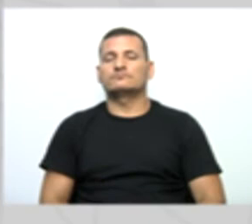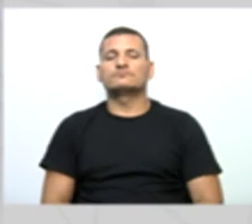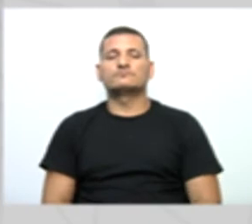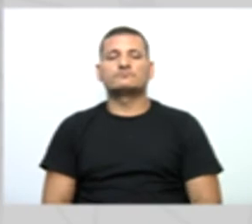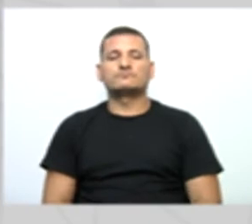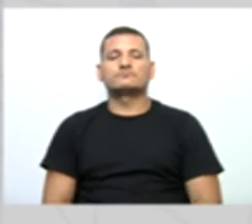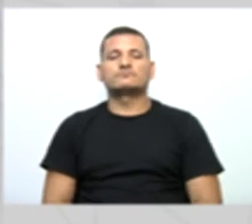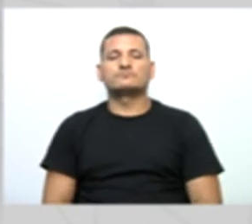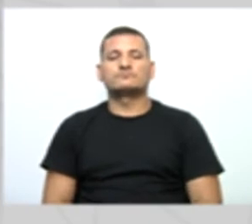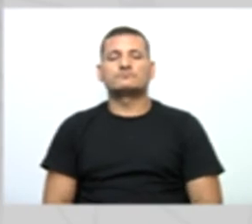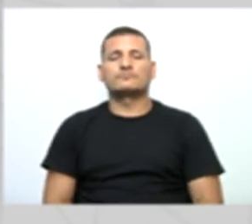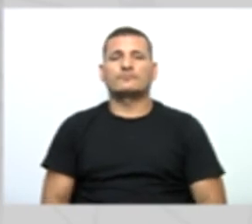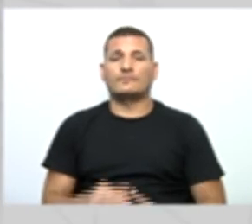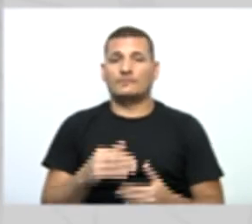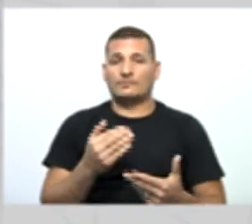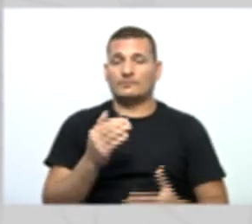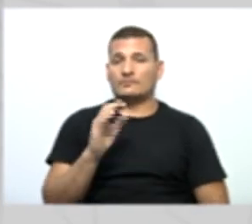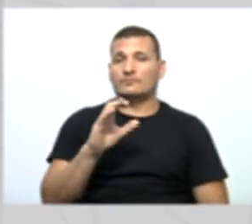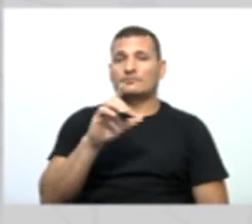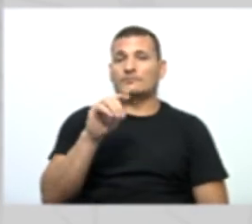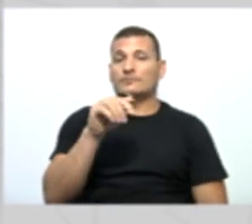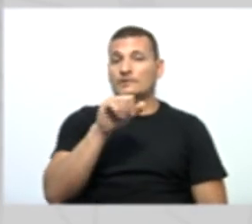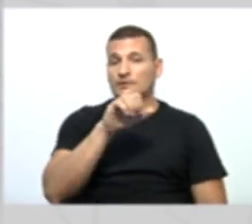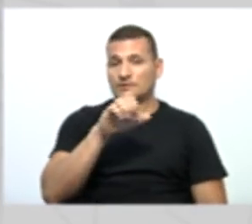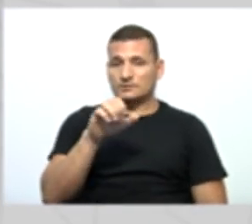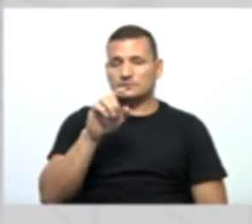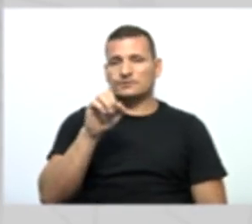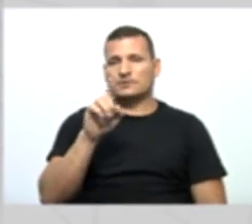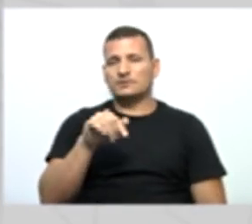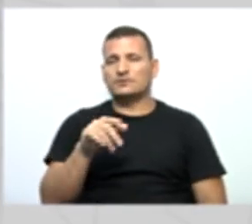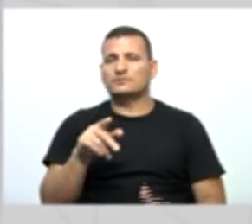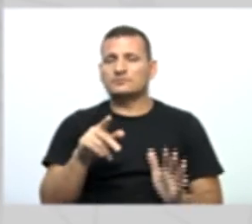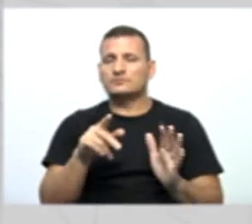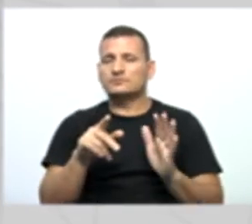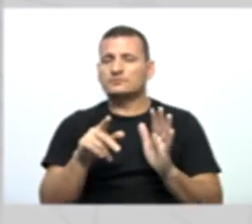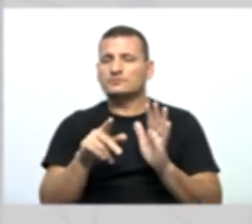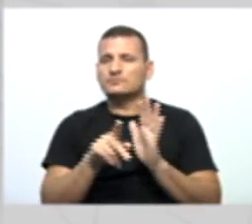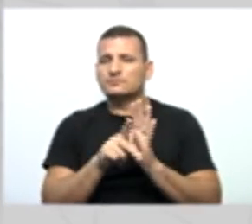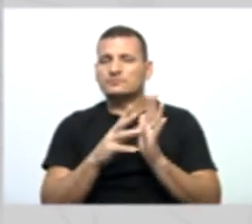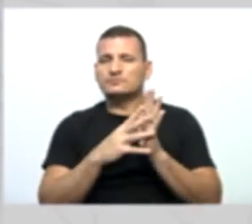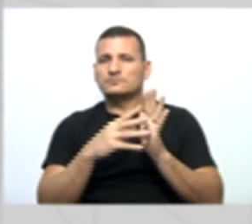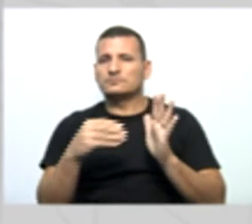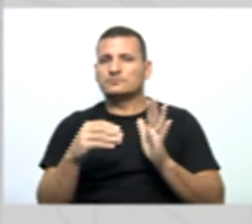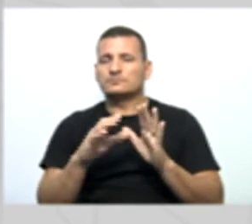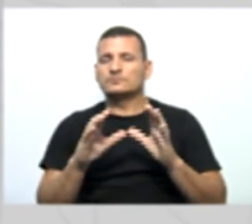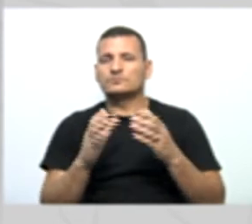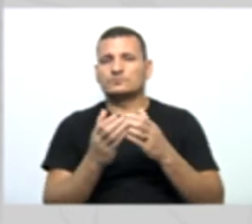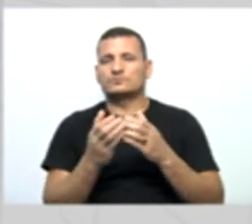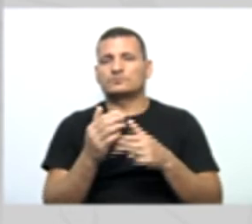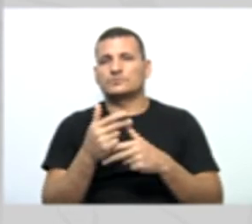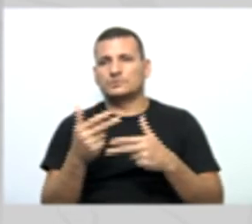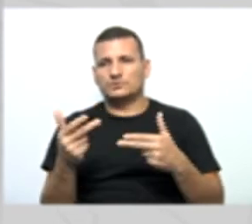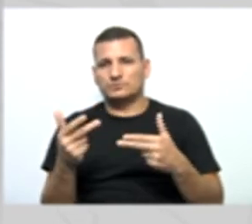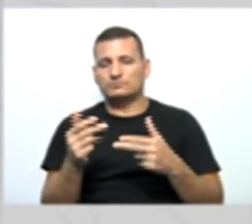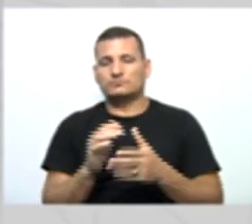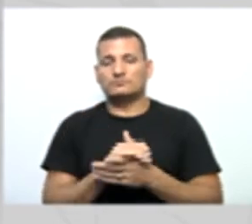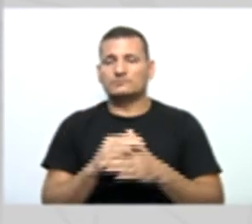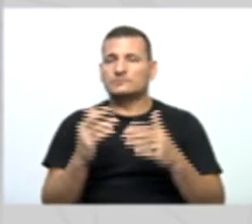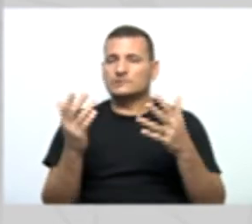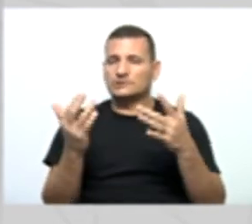um modelo ou especificação para um conjunto de objetos. Ou seja, a